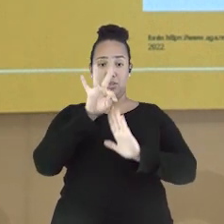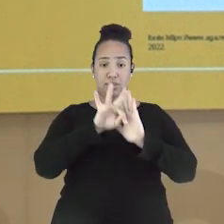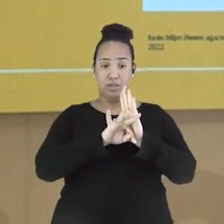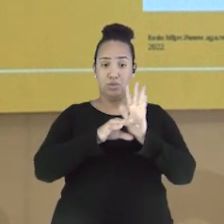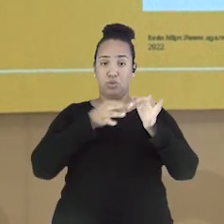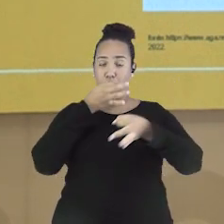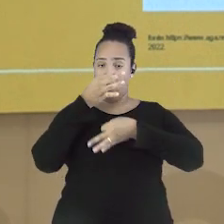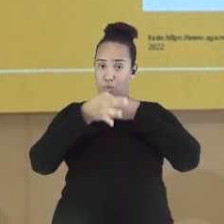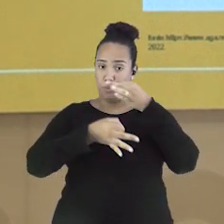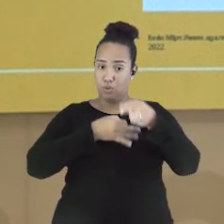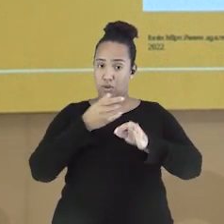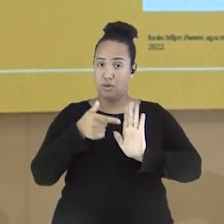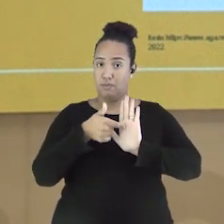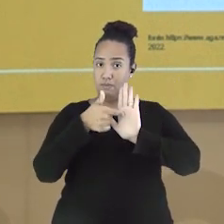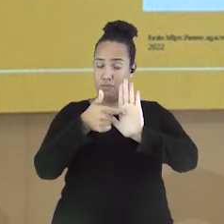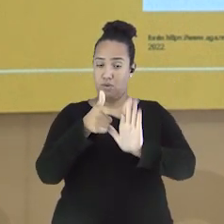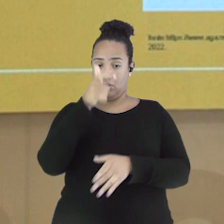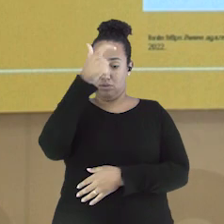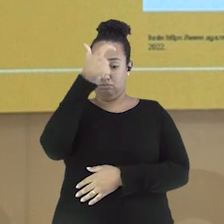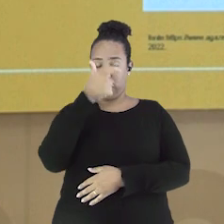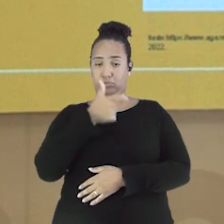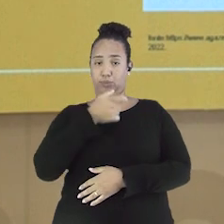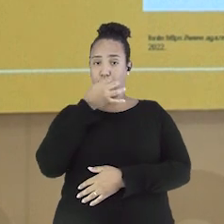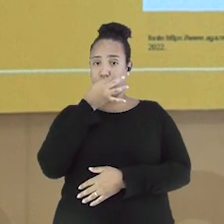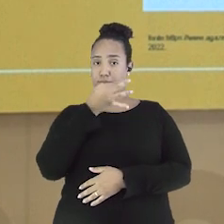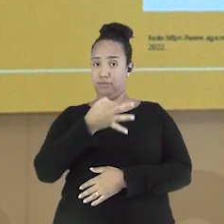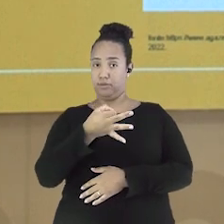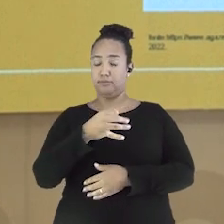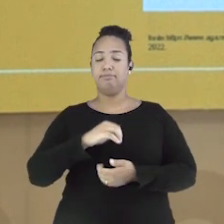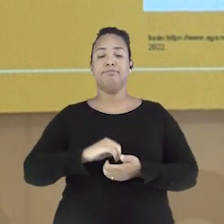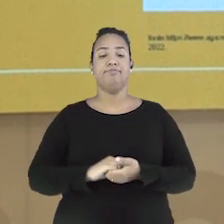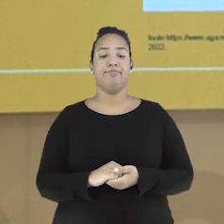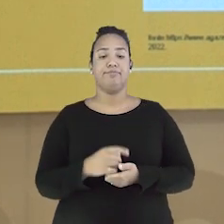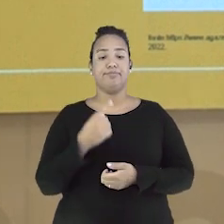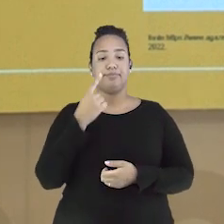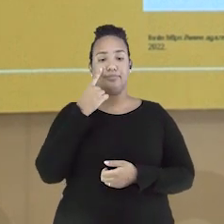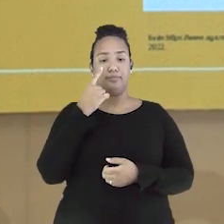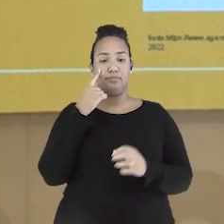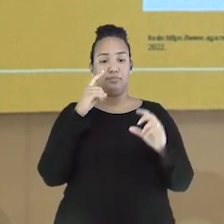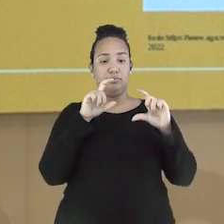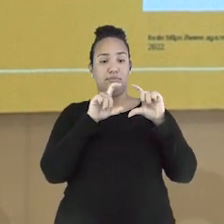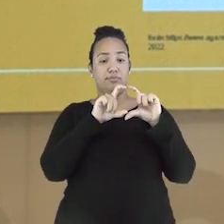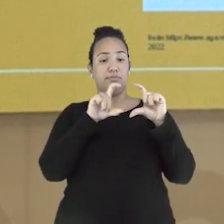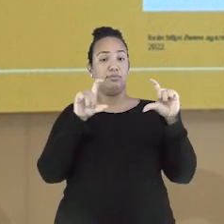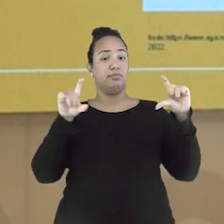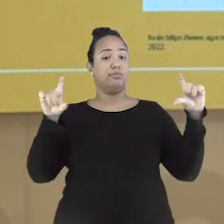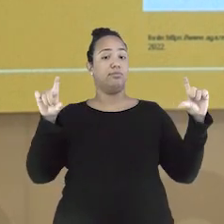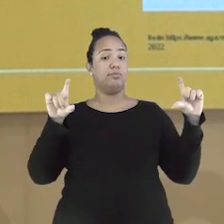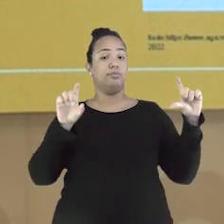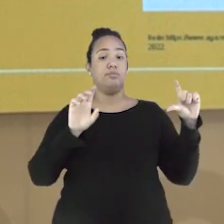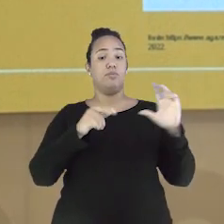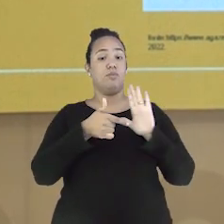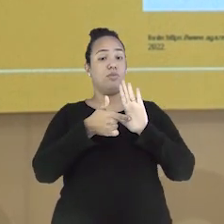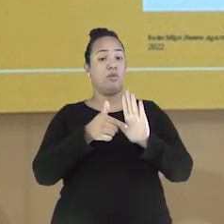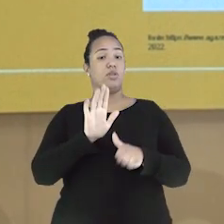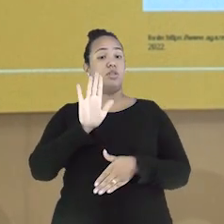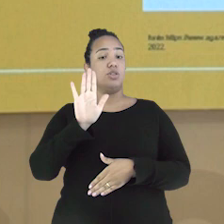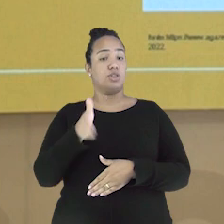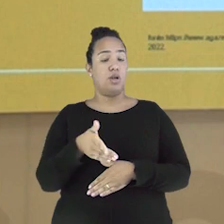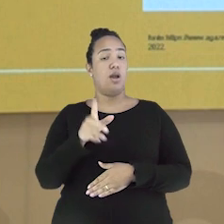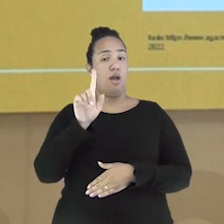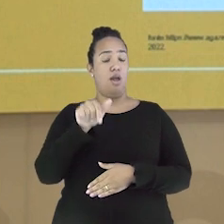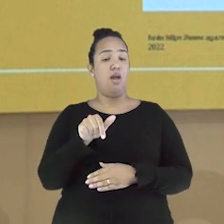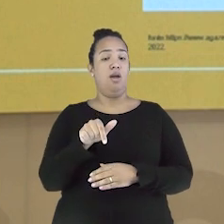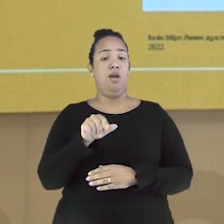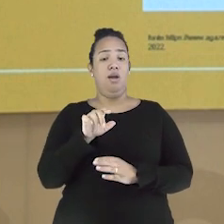teor opinativo e que irá mostrar o posicionamento do jornal. Observem aqui que no cabeçalho já aparece delimitado que o